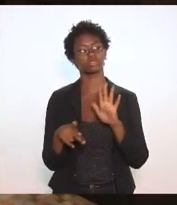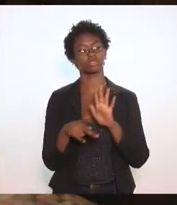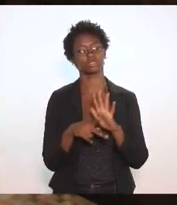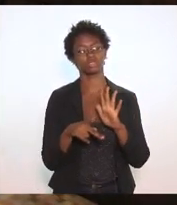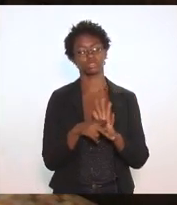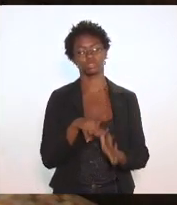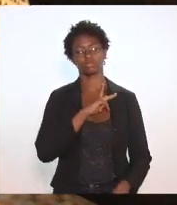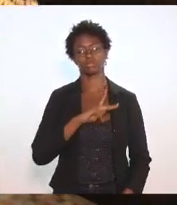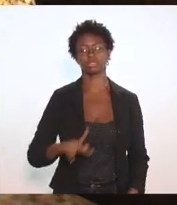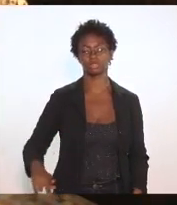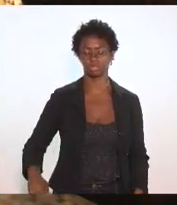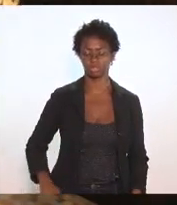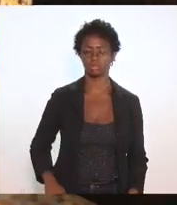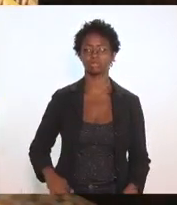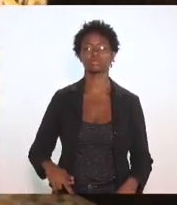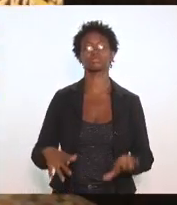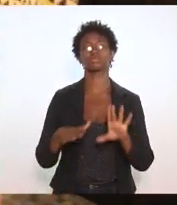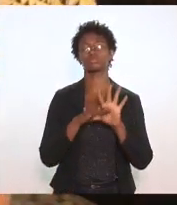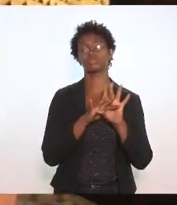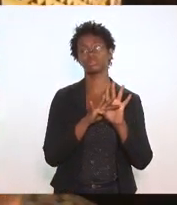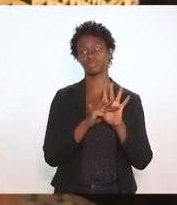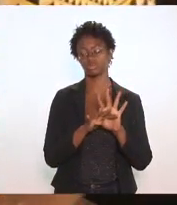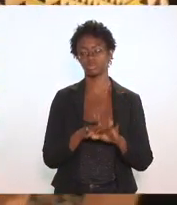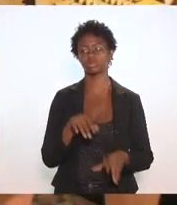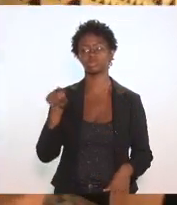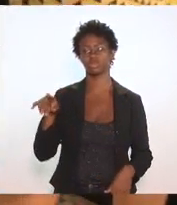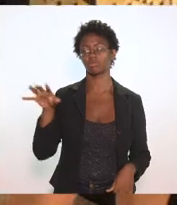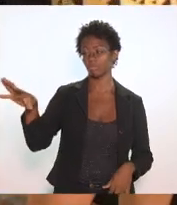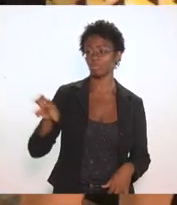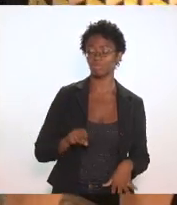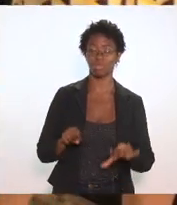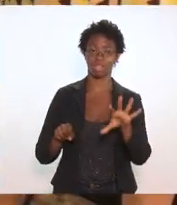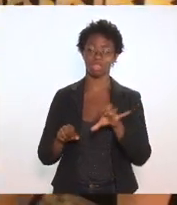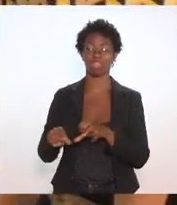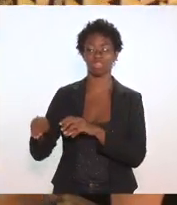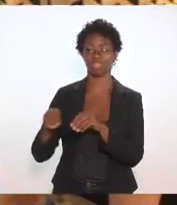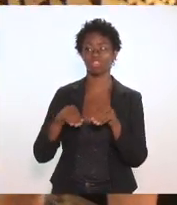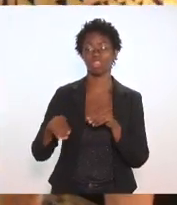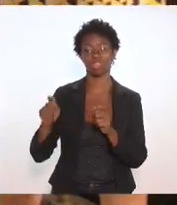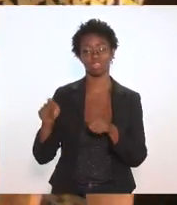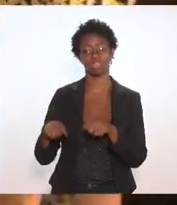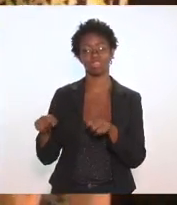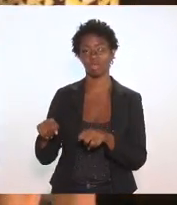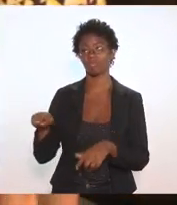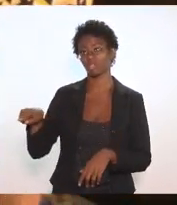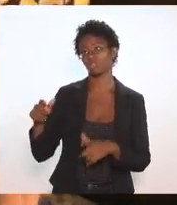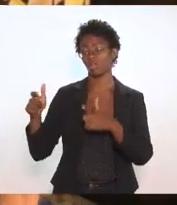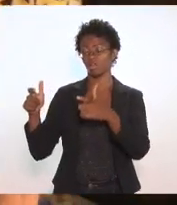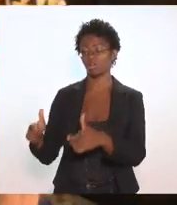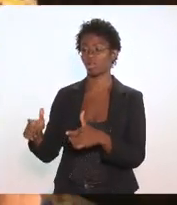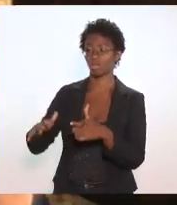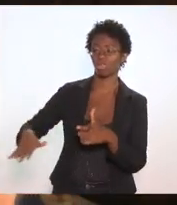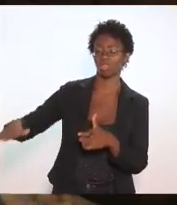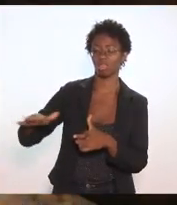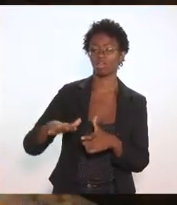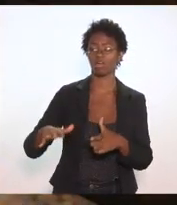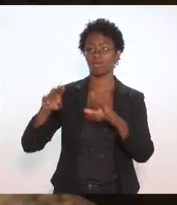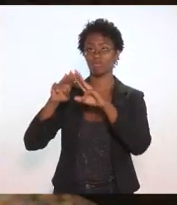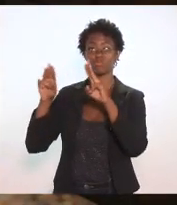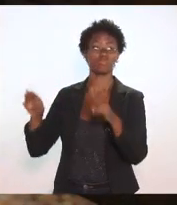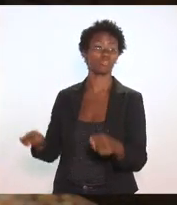à Prefeitura, ao município de Duque de Caxias, foi objeto de uma desapropriação. Ali poderia ser um local para sediar um